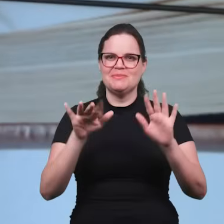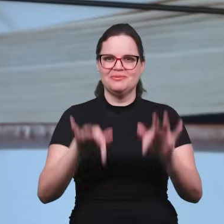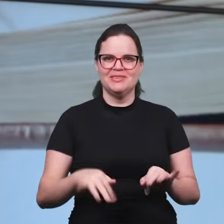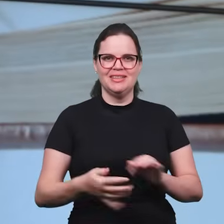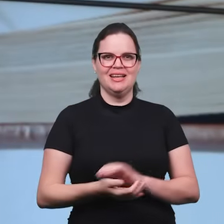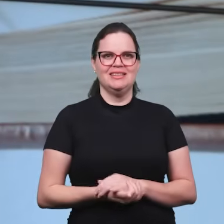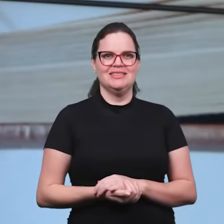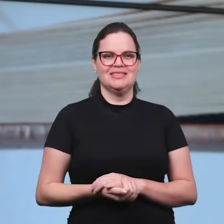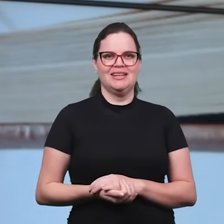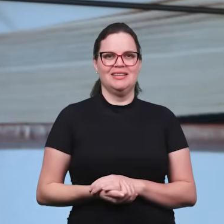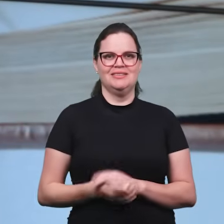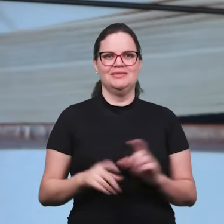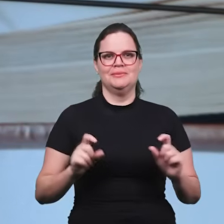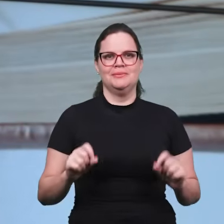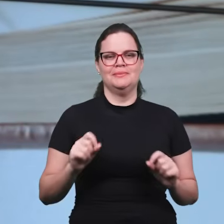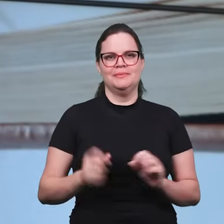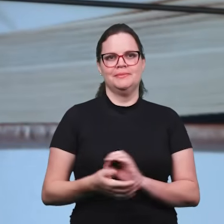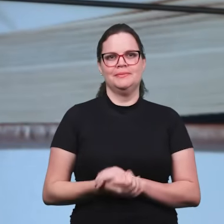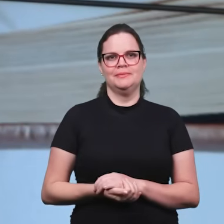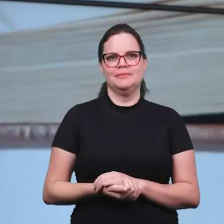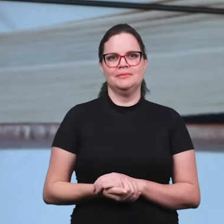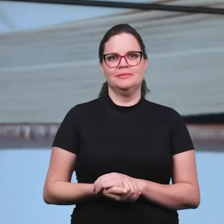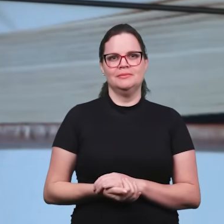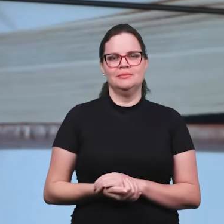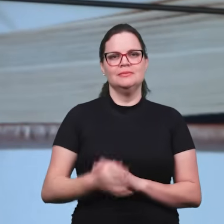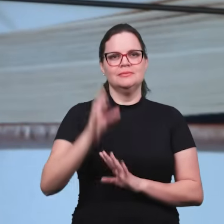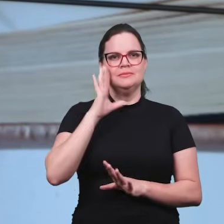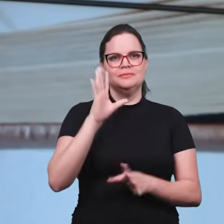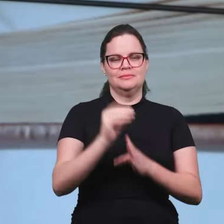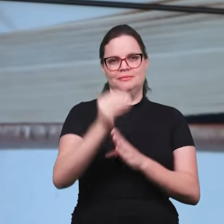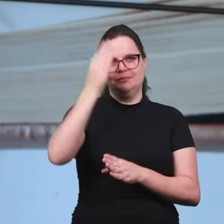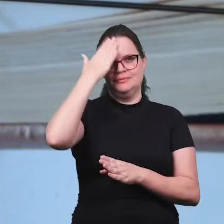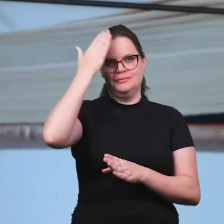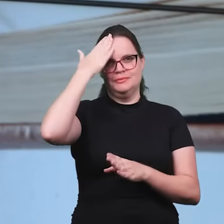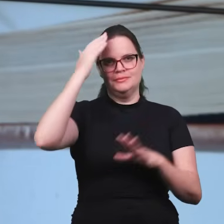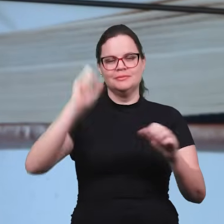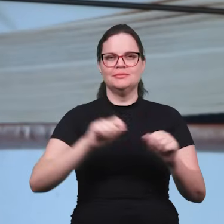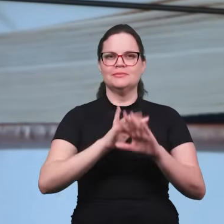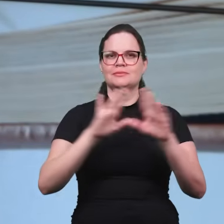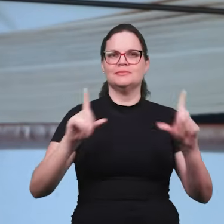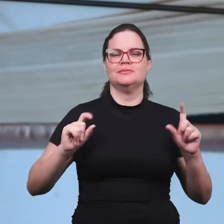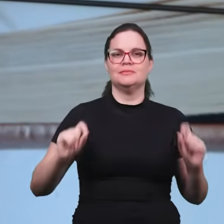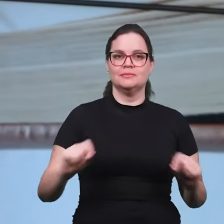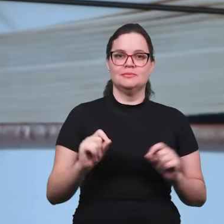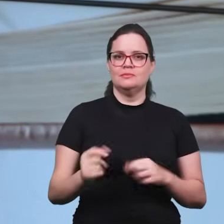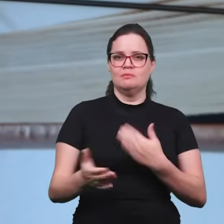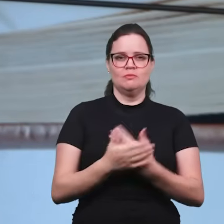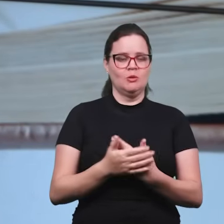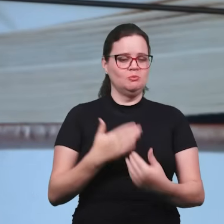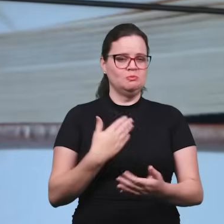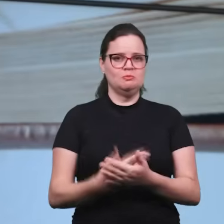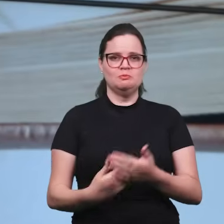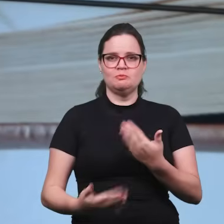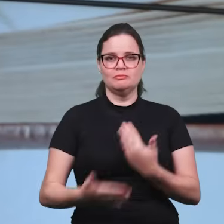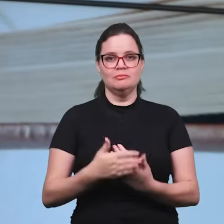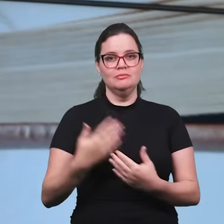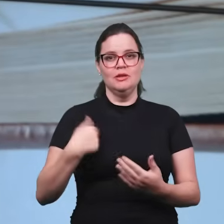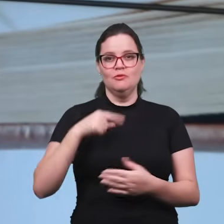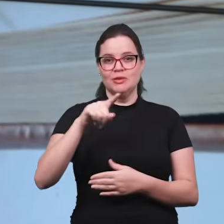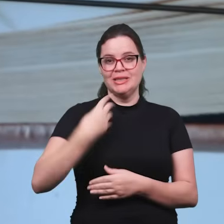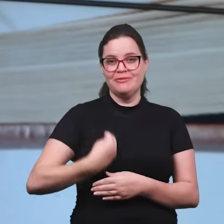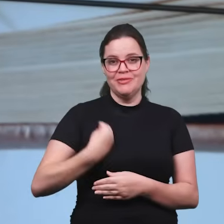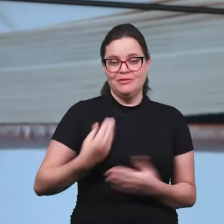podemos encerrar aqui, é com esse entendimento, qualquer que seja a situação que você esteja